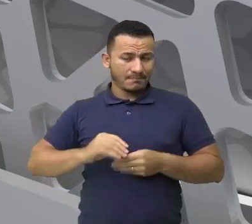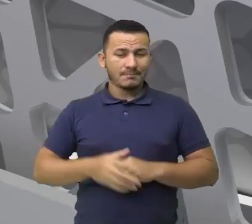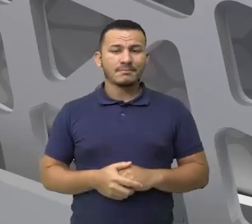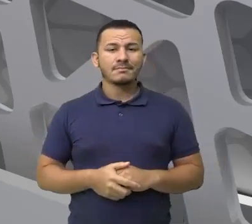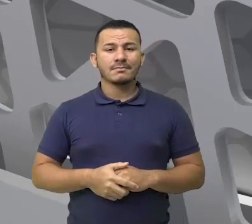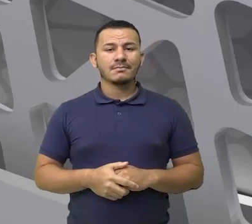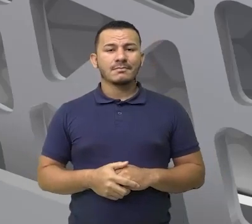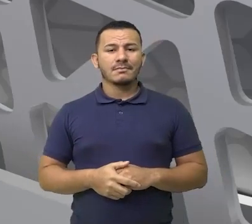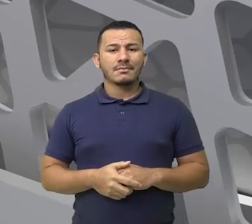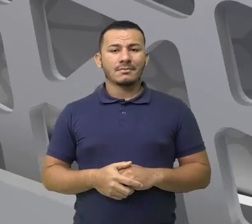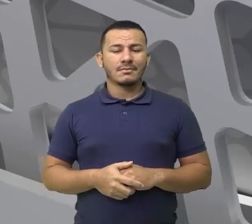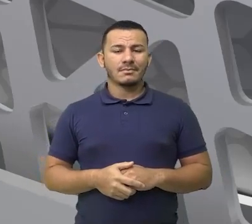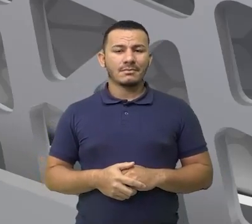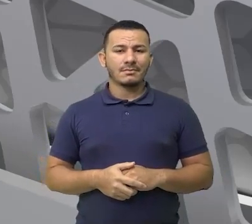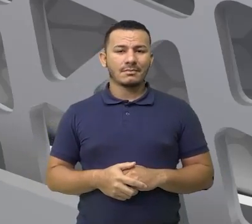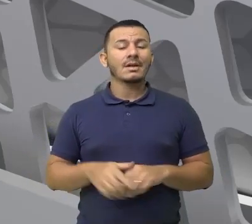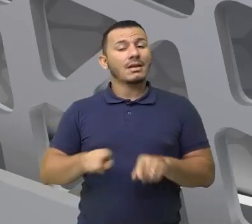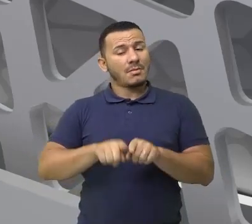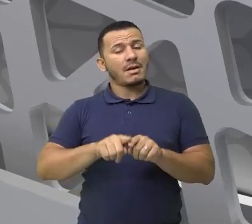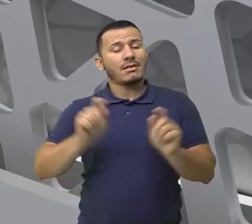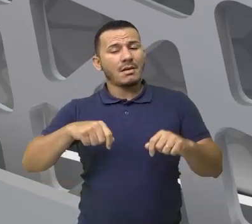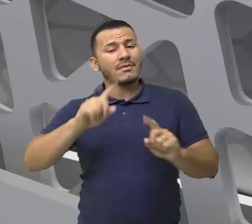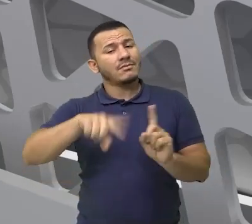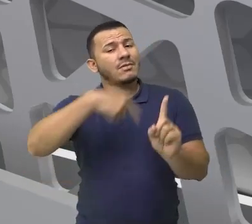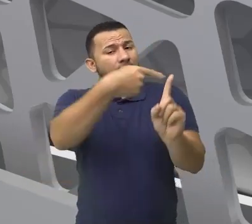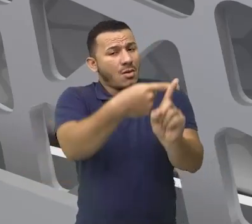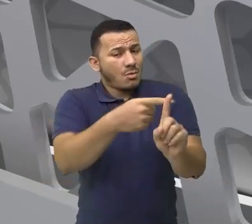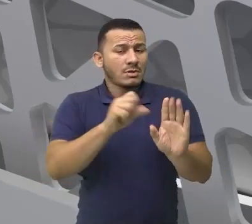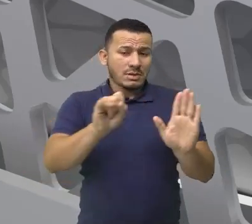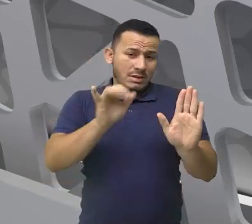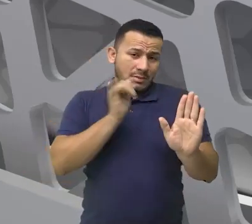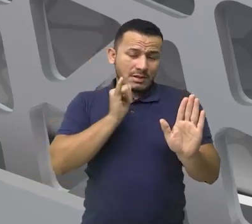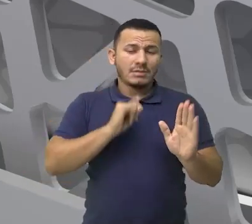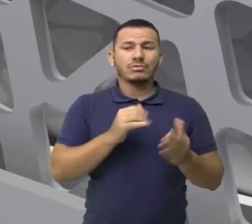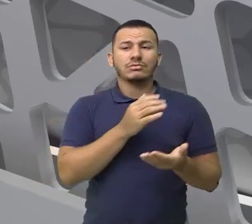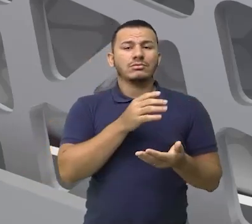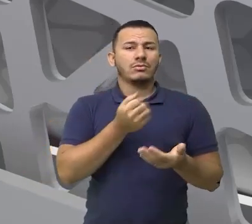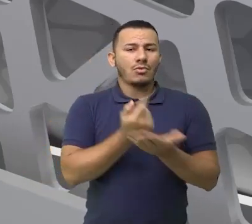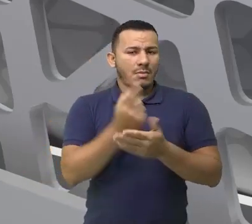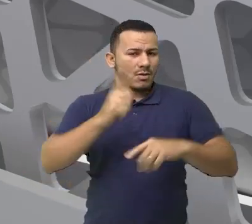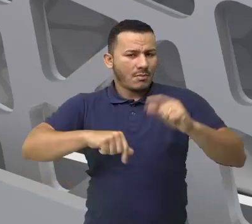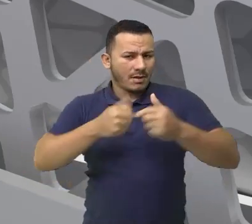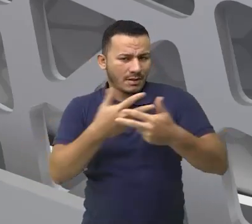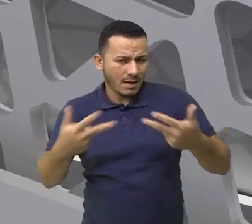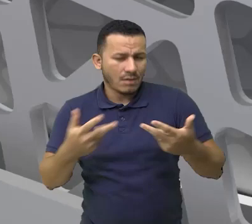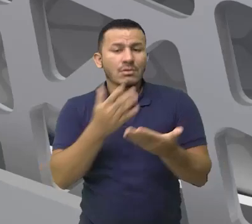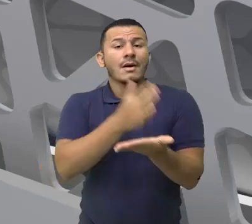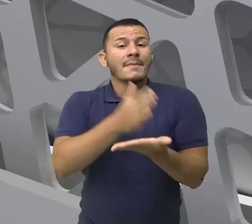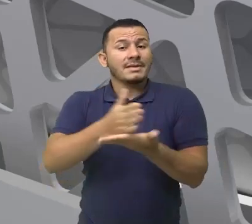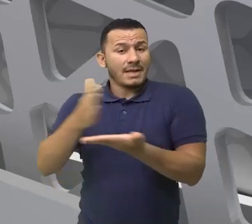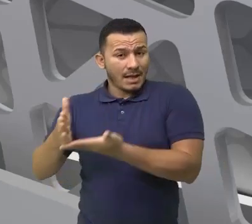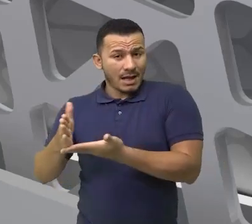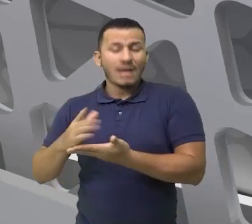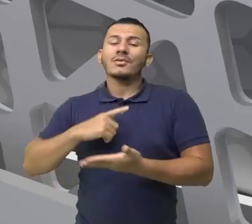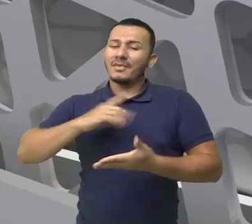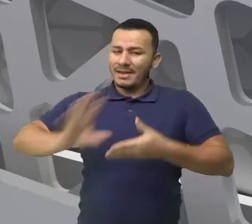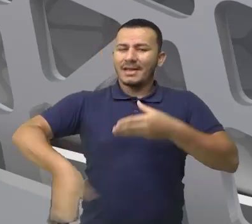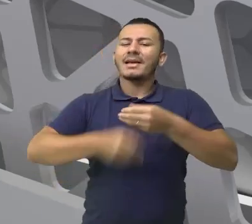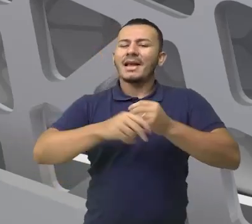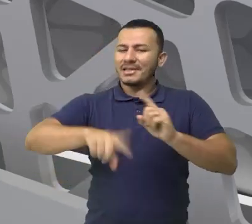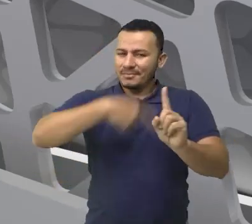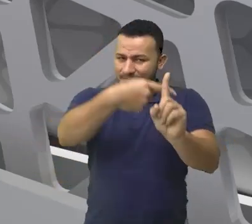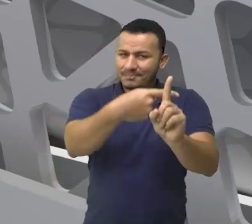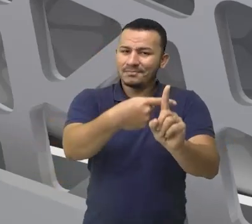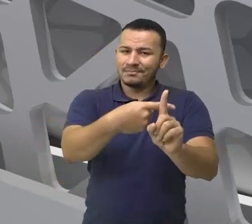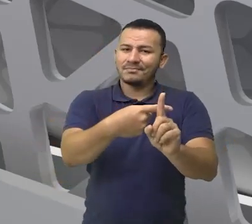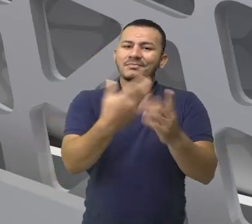dá para a gente saber também o valor do acréscimo, né? Vai que você vai comprar uma coisa parcelado, né? E aí tem acréscimo. E